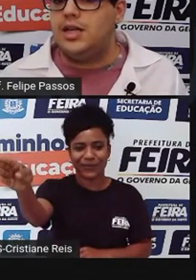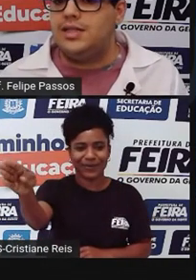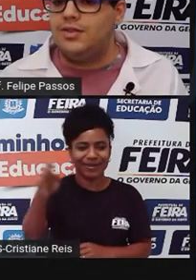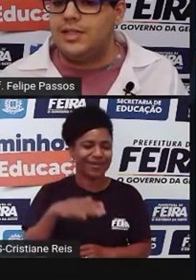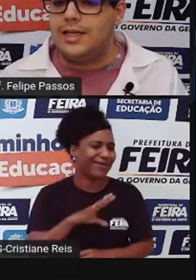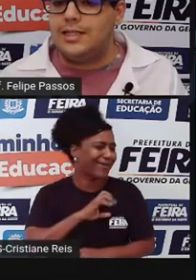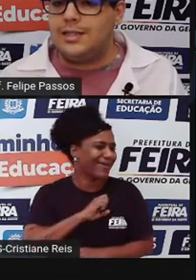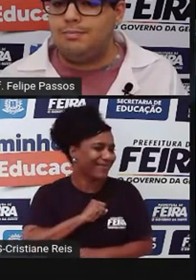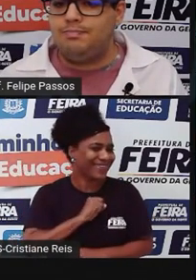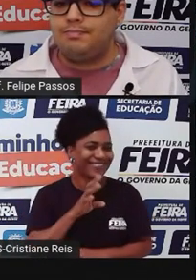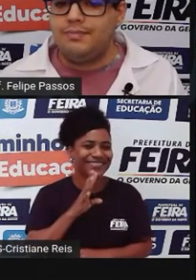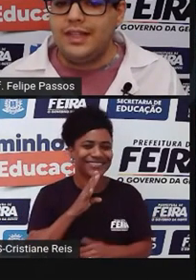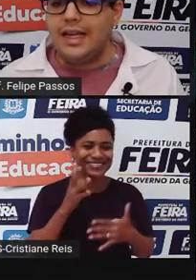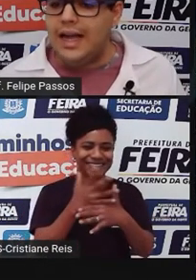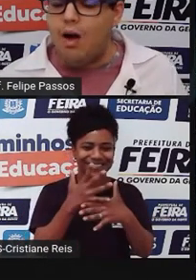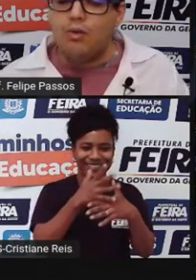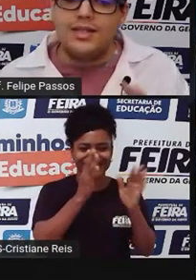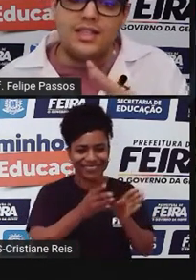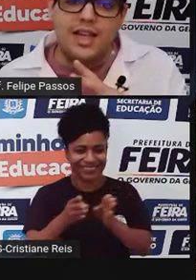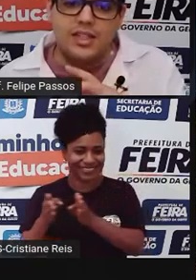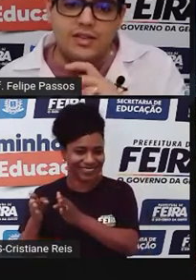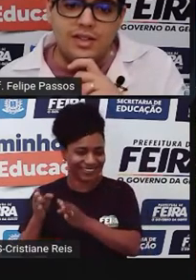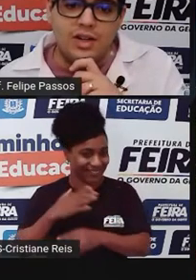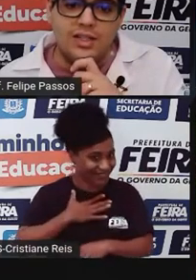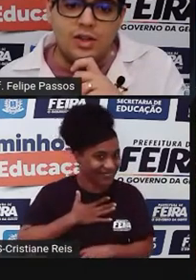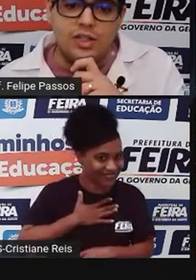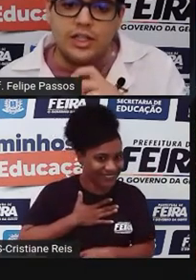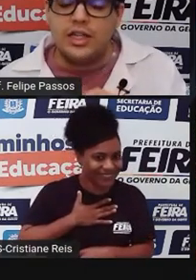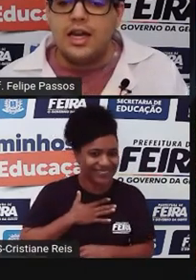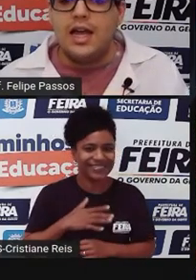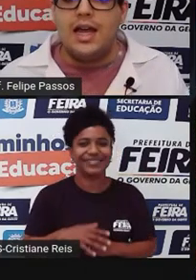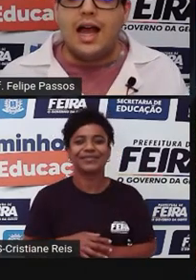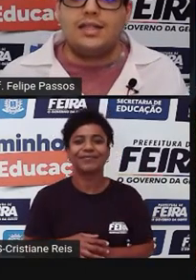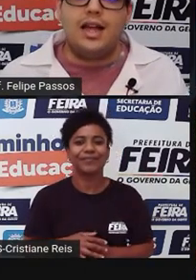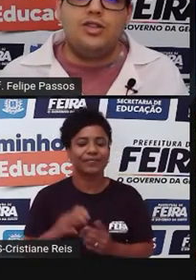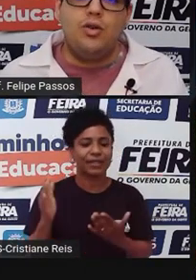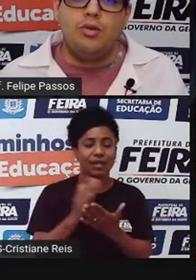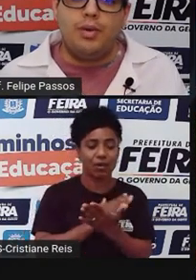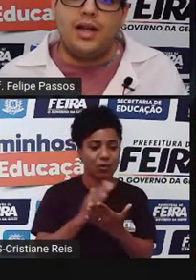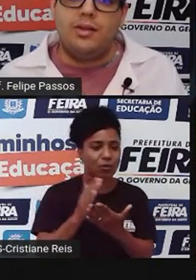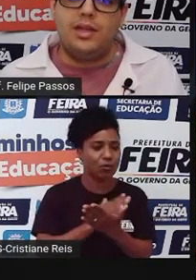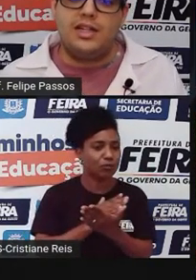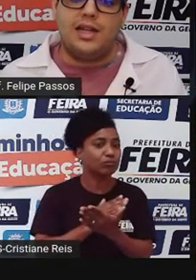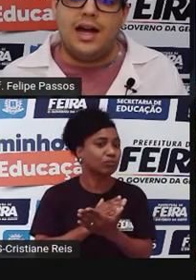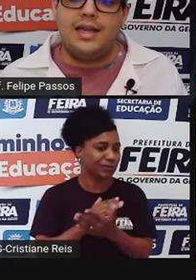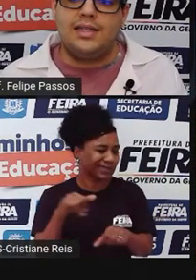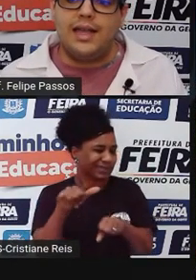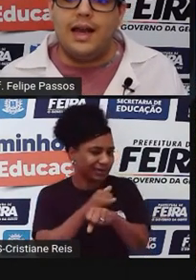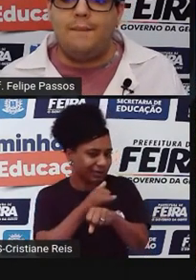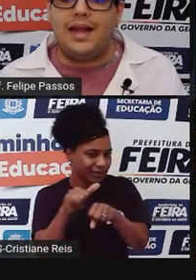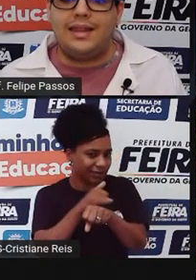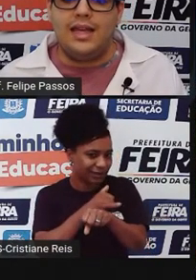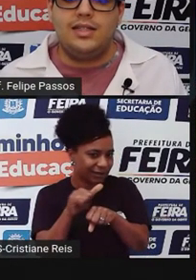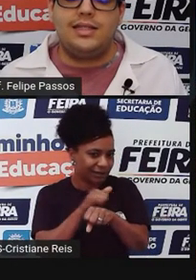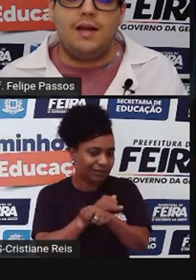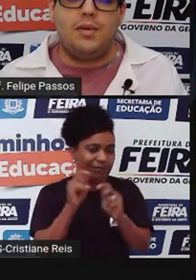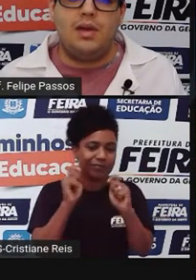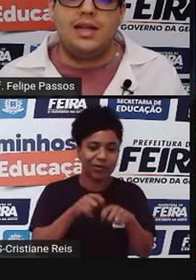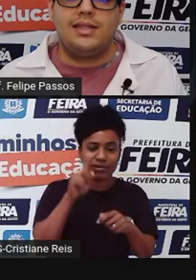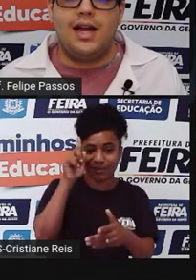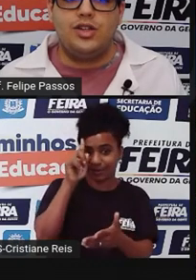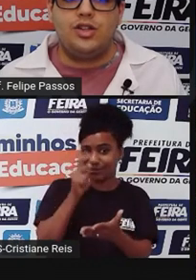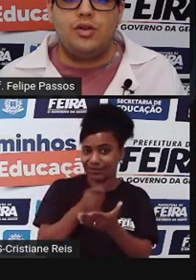sobre cidades inteligentes e vocês algumas iniciativas Olha só gente a cidade de Ouro Preto em Minas Gerais ela